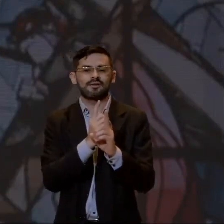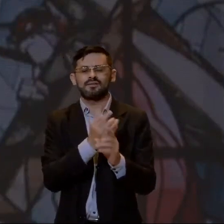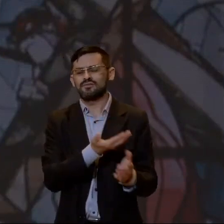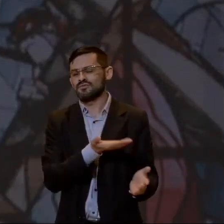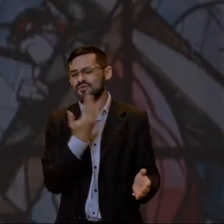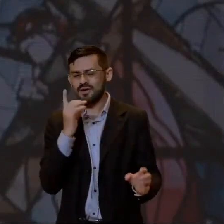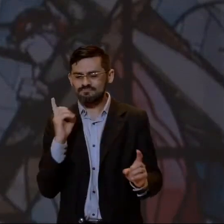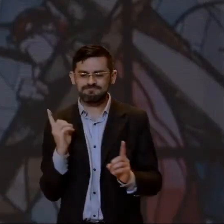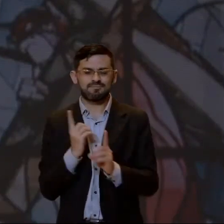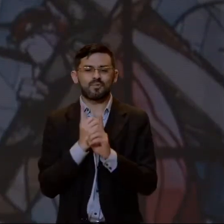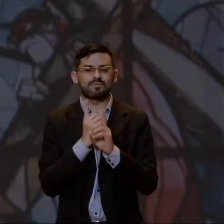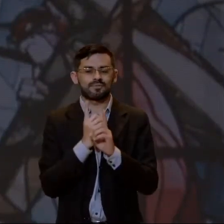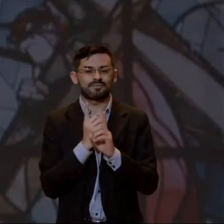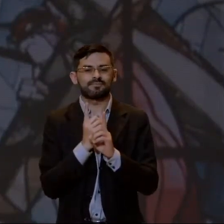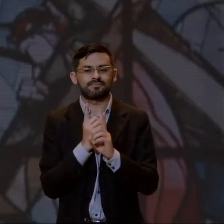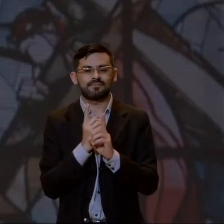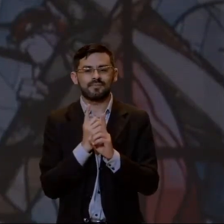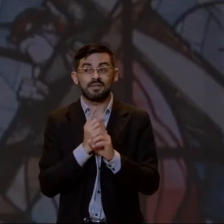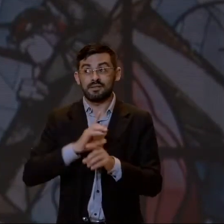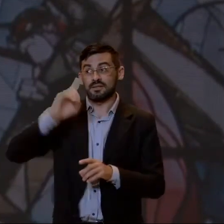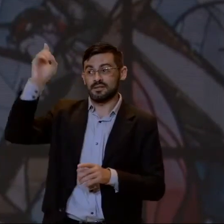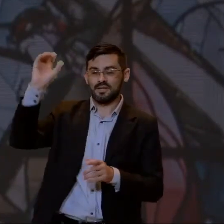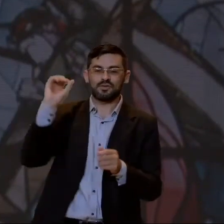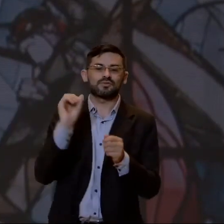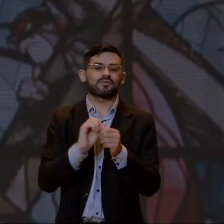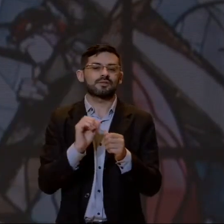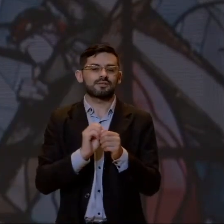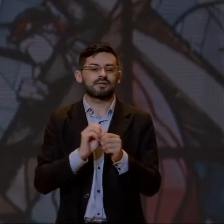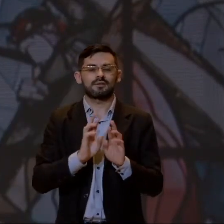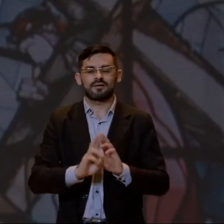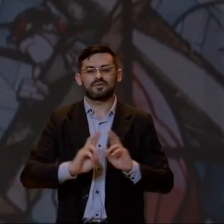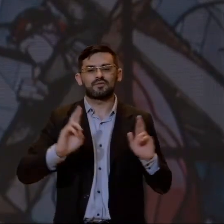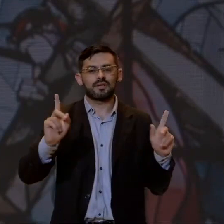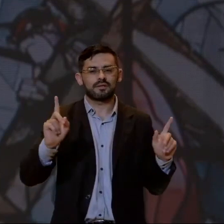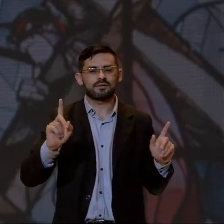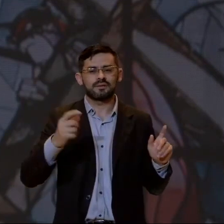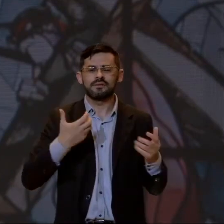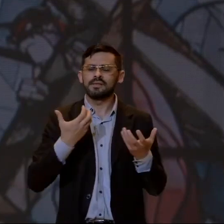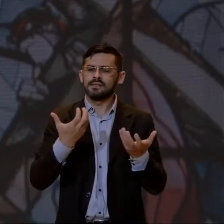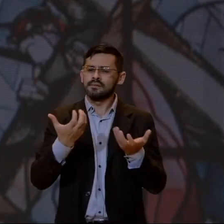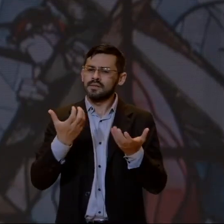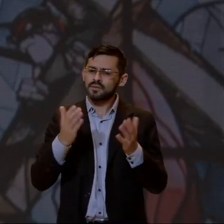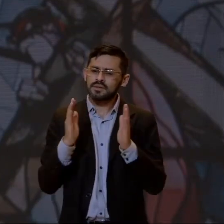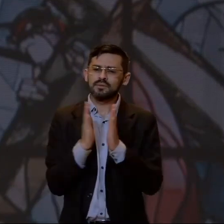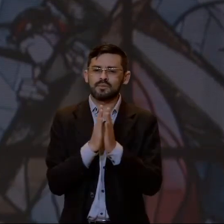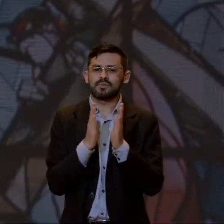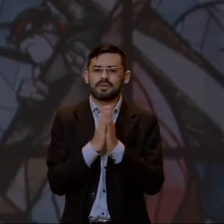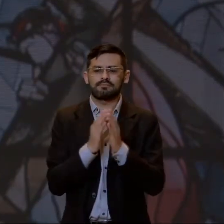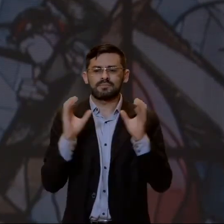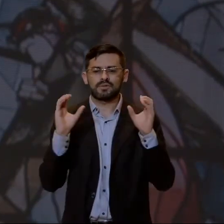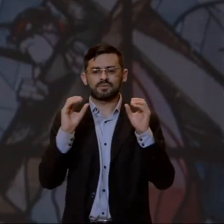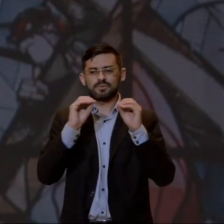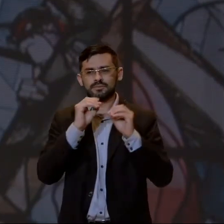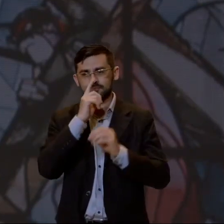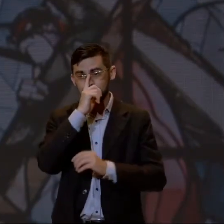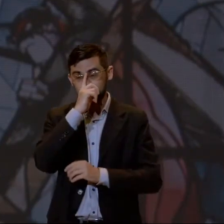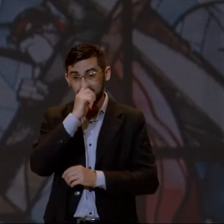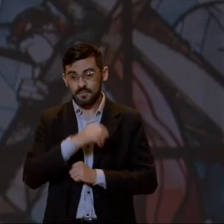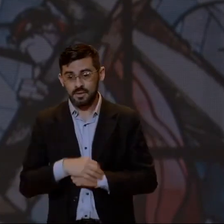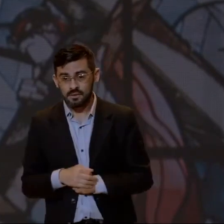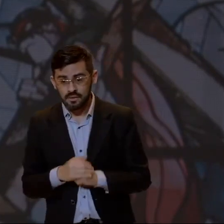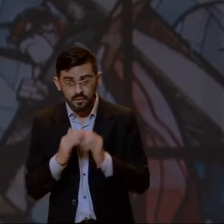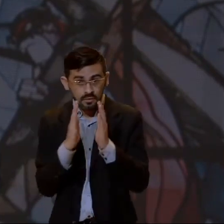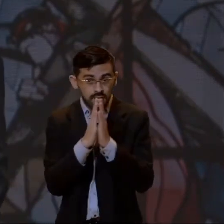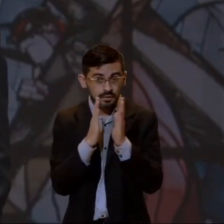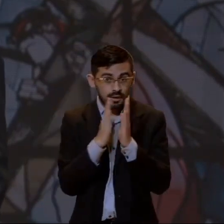o encontro comigo, e Ele vai fazer toda a diferença. Eu gostaria de orar nessa noite,